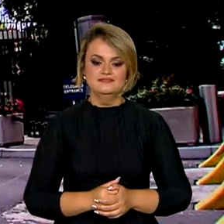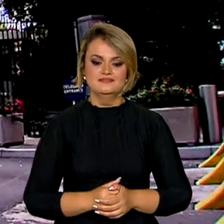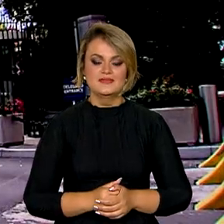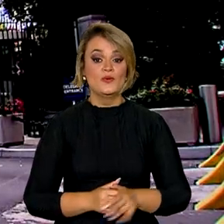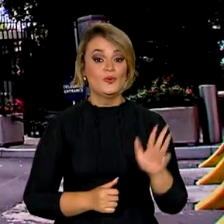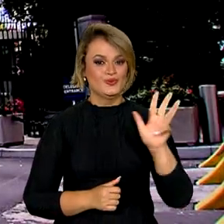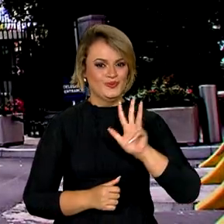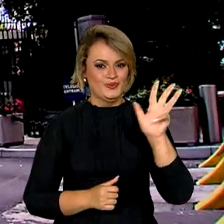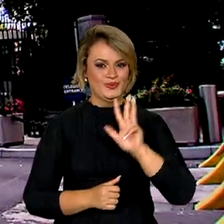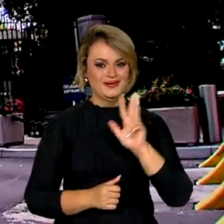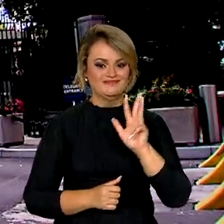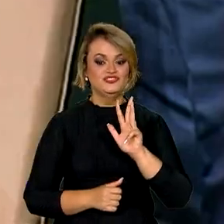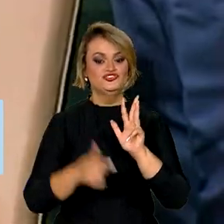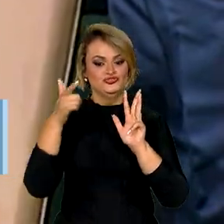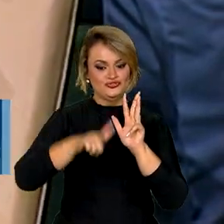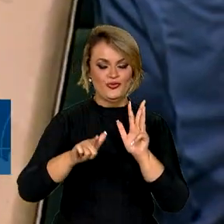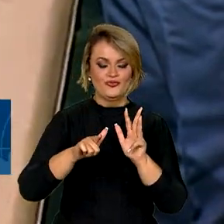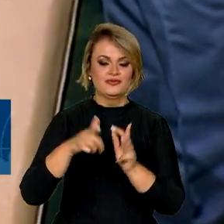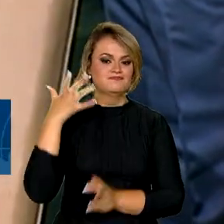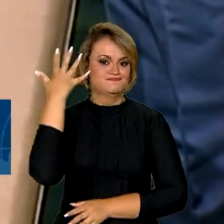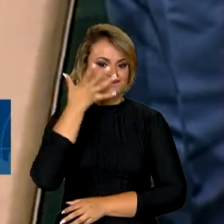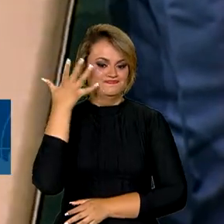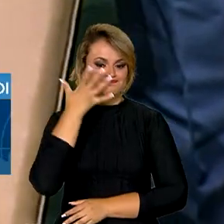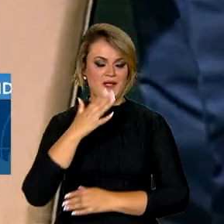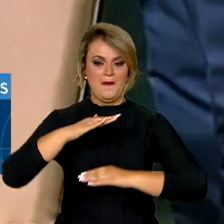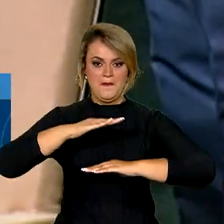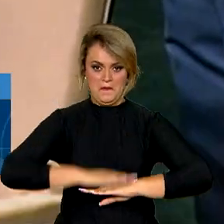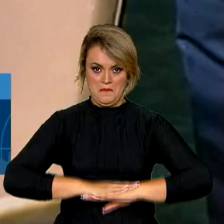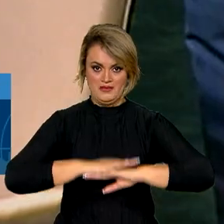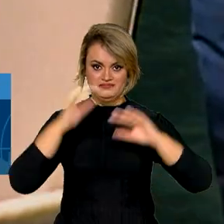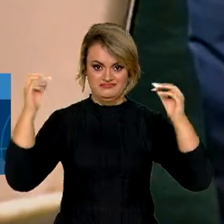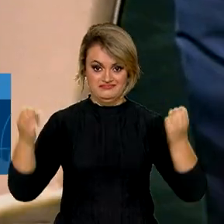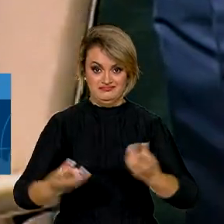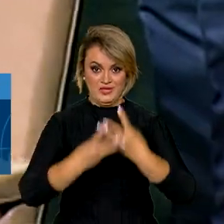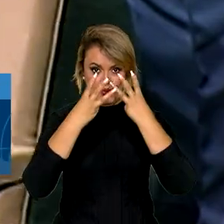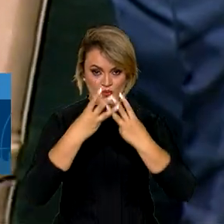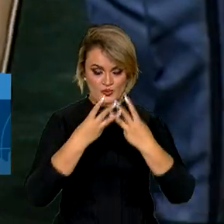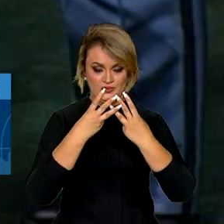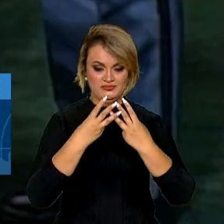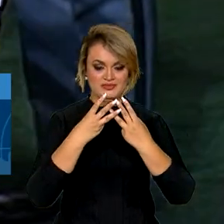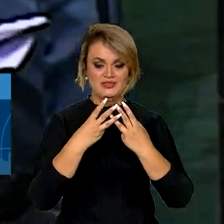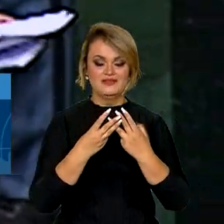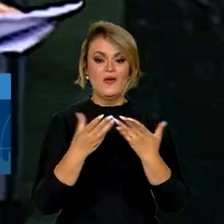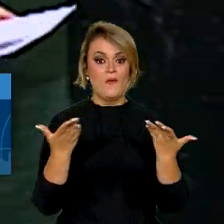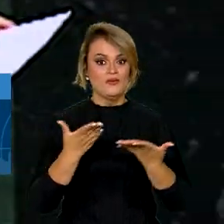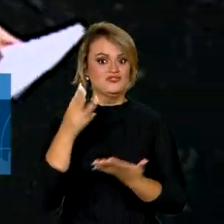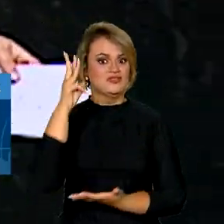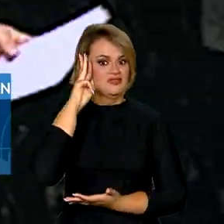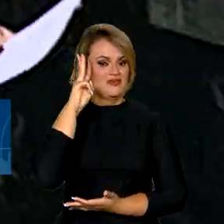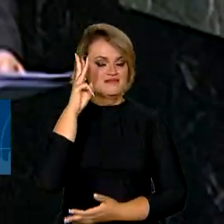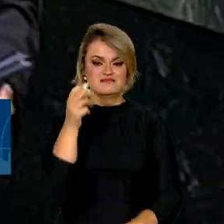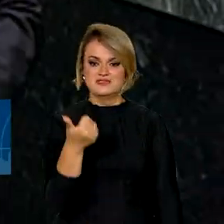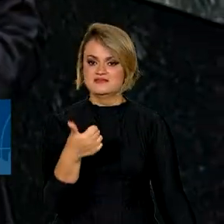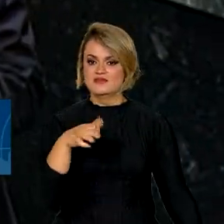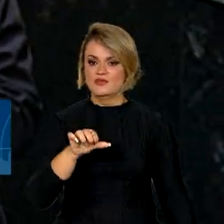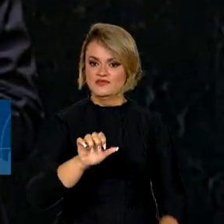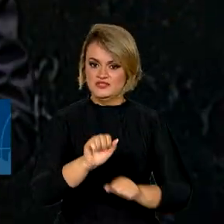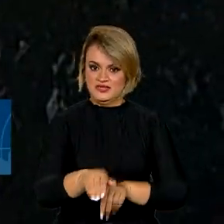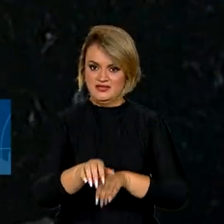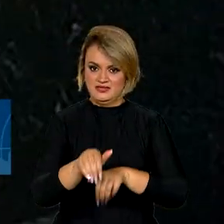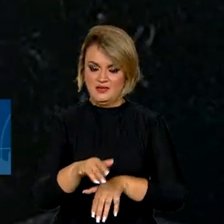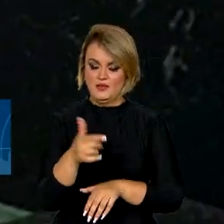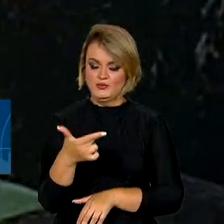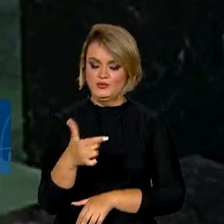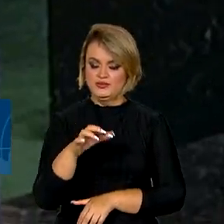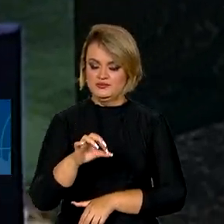quando o presidente Lula subir novamente ao púlpito do salão da Assembleia Geral da ONU nesta terça-feira, 19